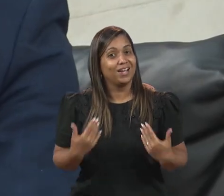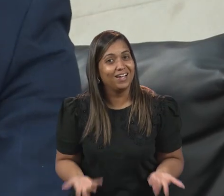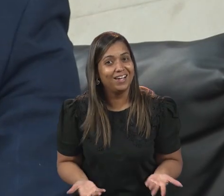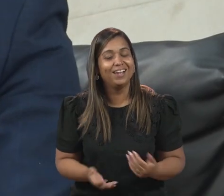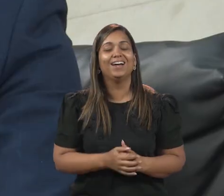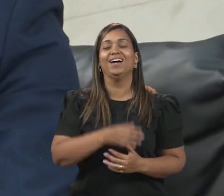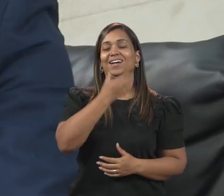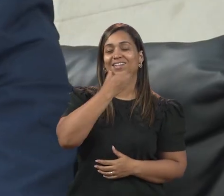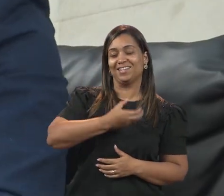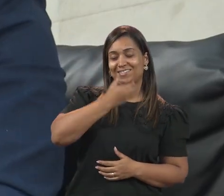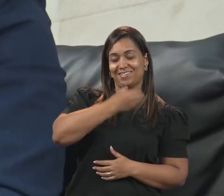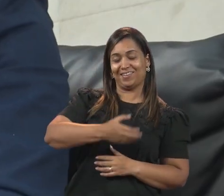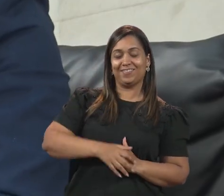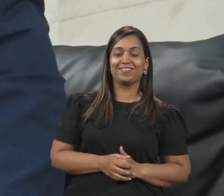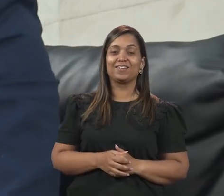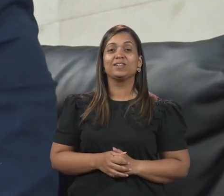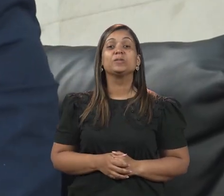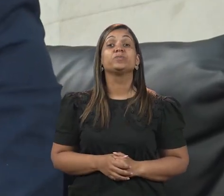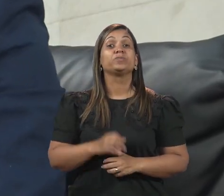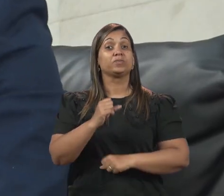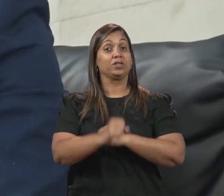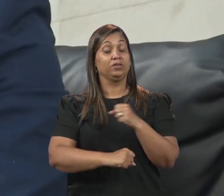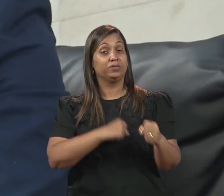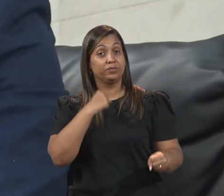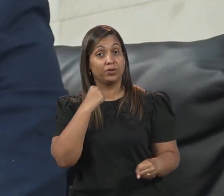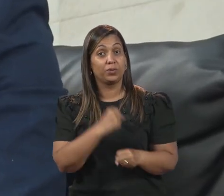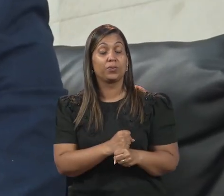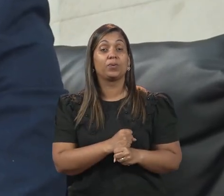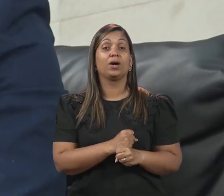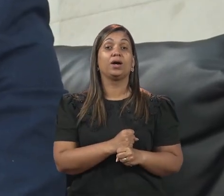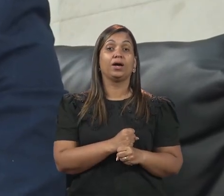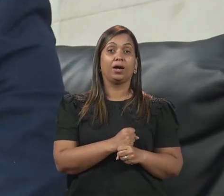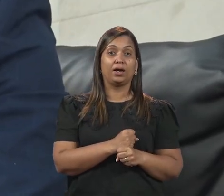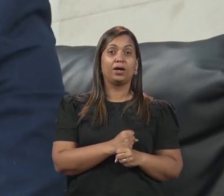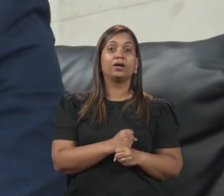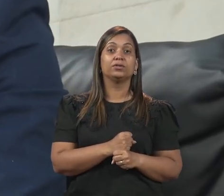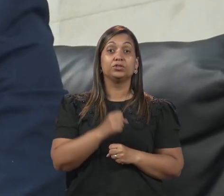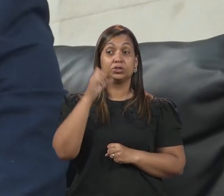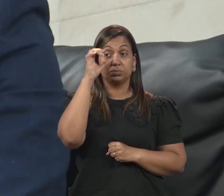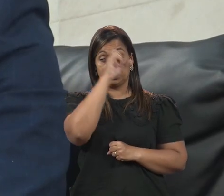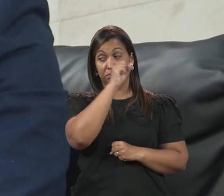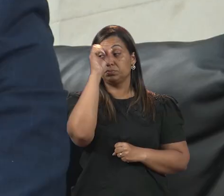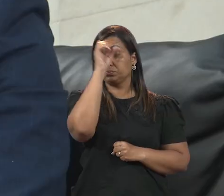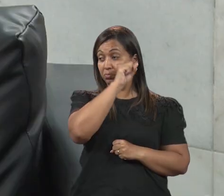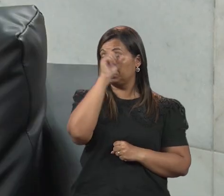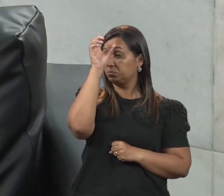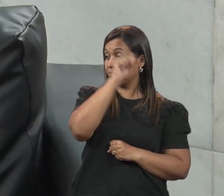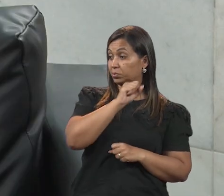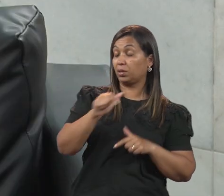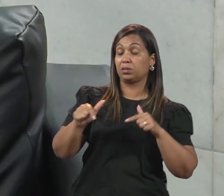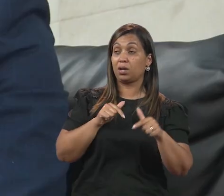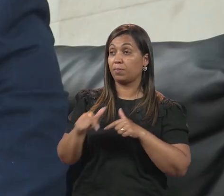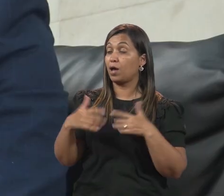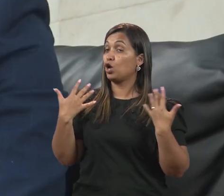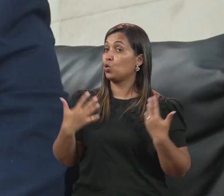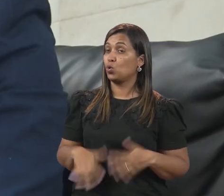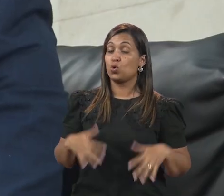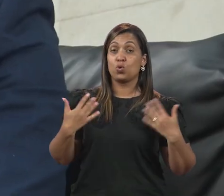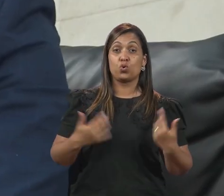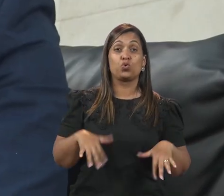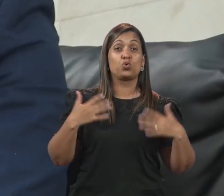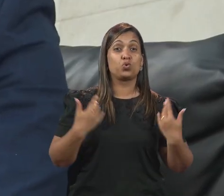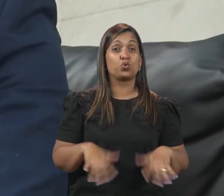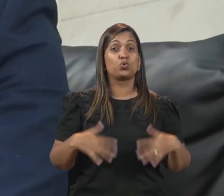dezembro. Foi um ano de muito aprendizado. Muito trabalho também, né, vereador? Muito trabalho,